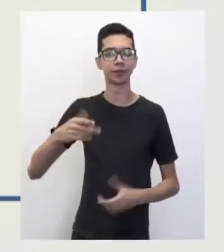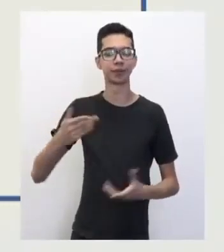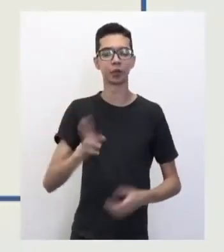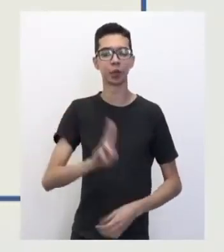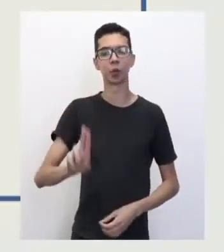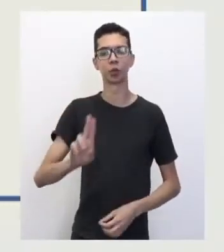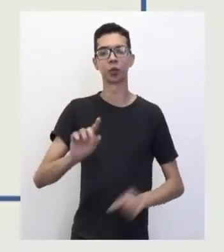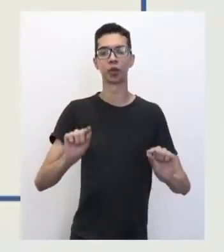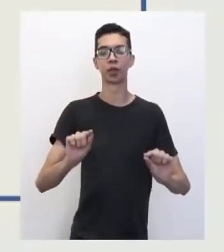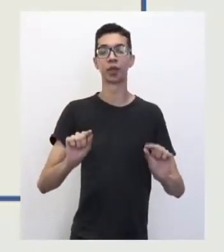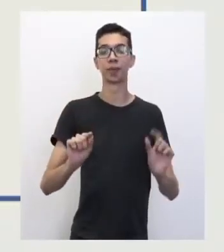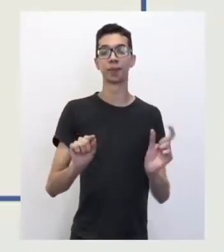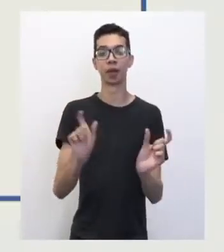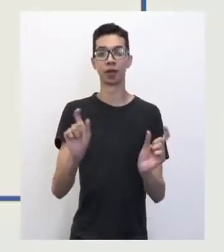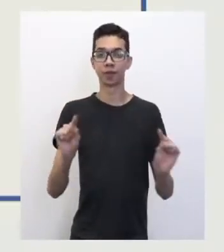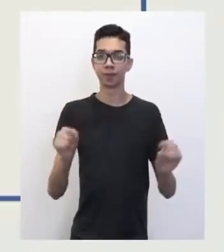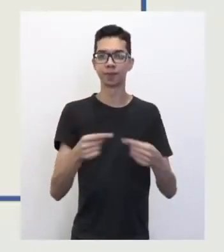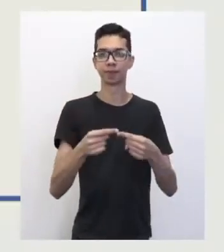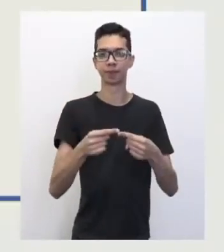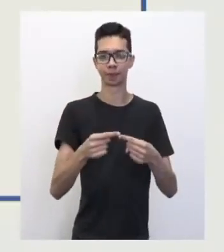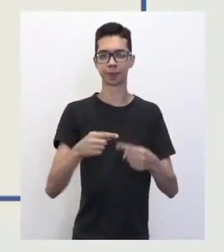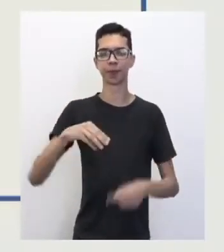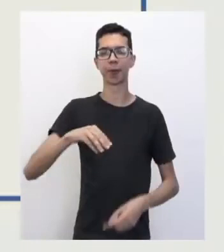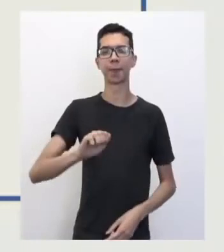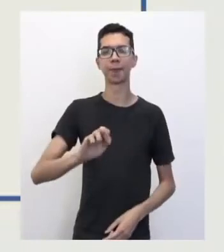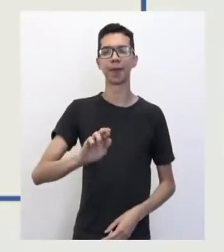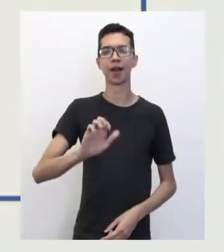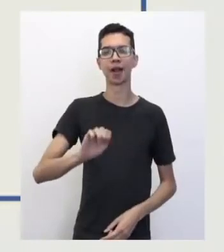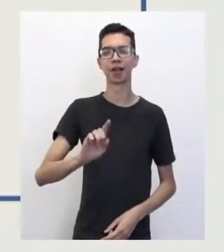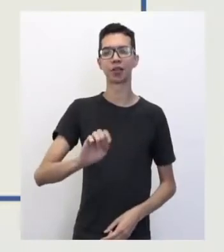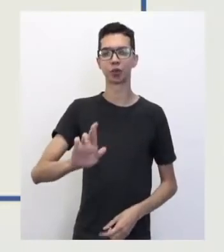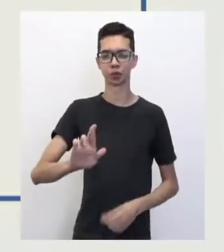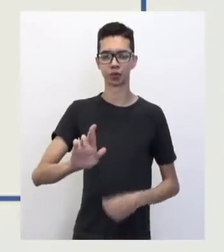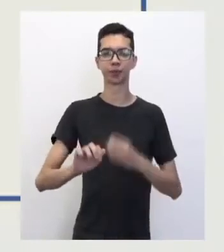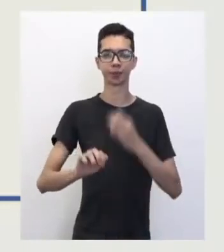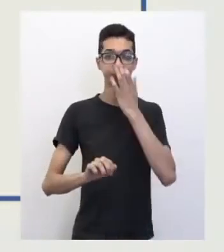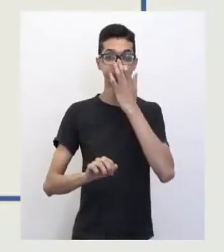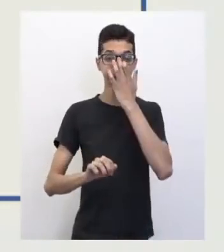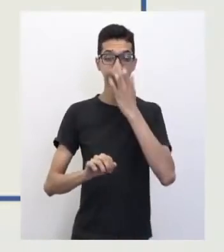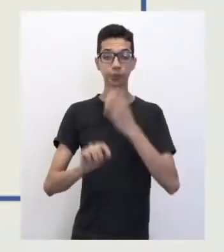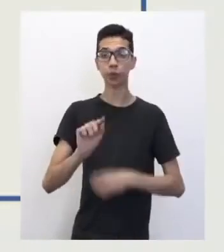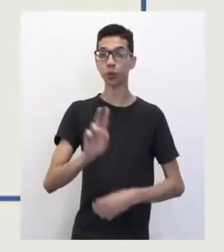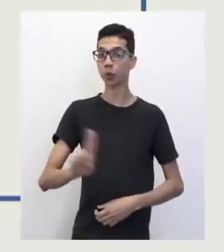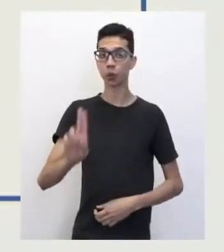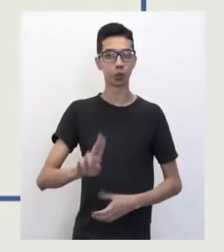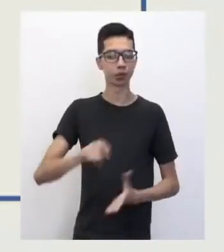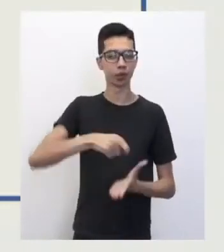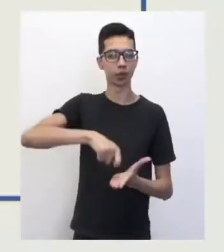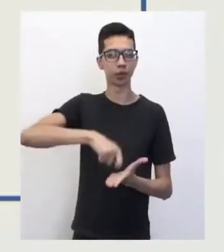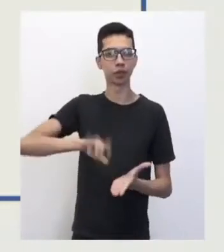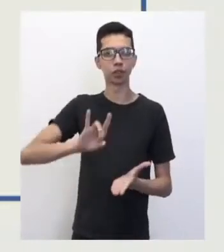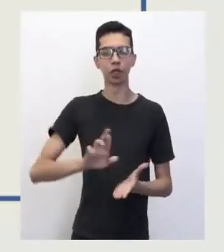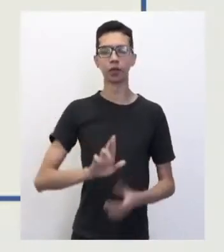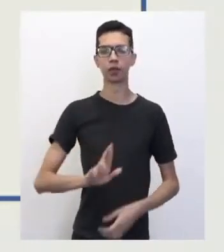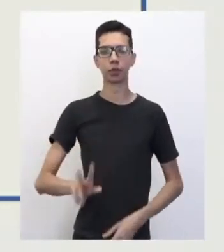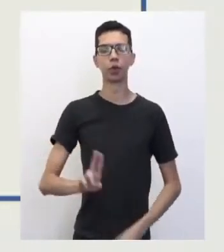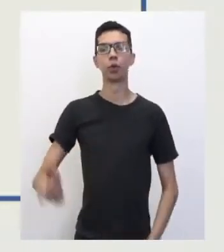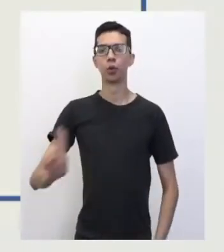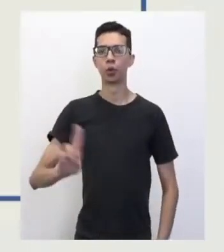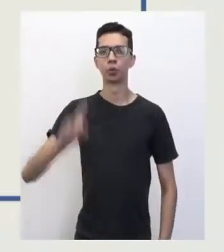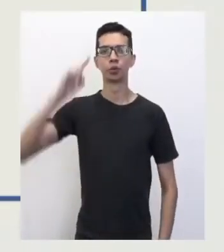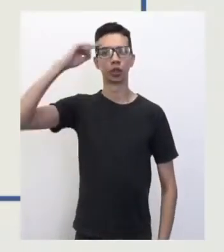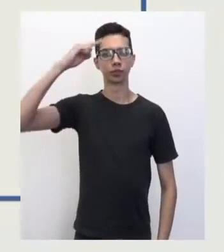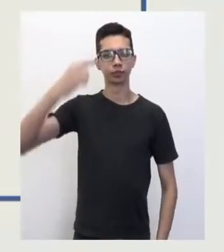muito comum, né? Visto que esses marcadores, pessoal, claro que não são utilizados só na escrita, né? Na verdade, a gente usa muito